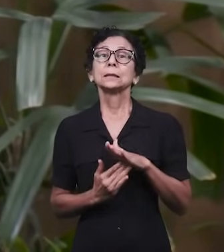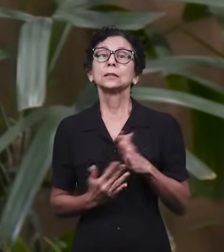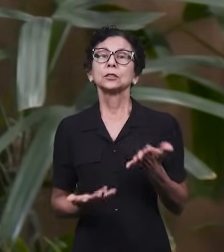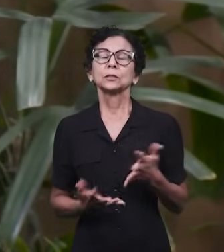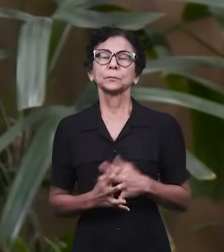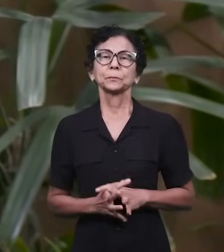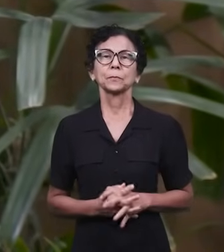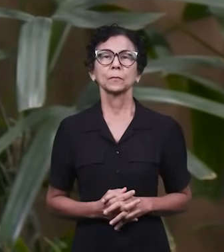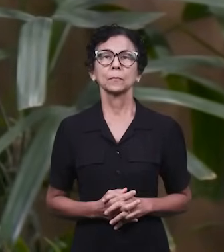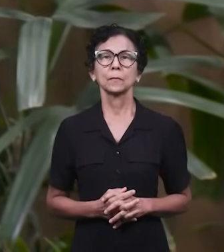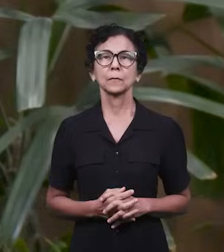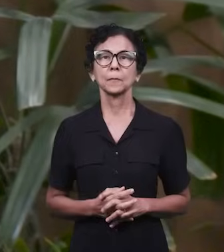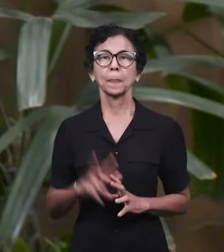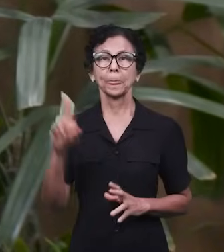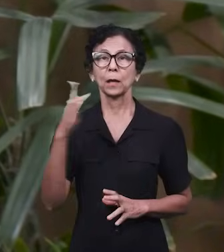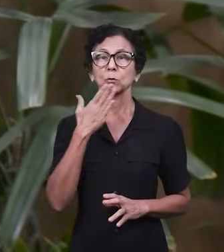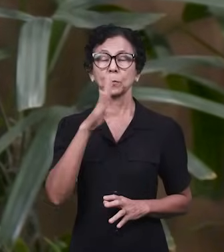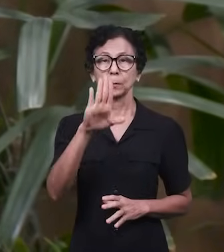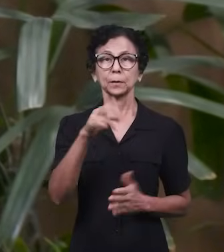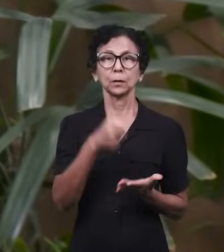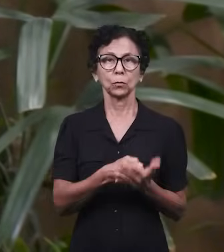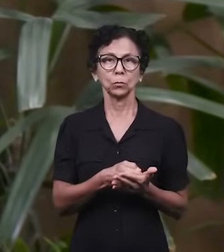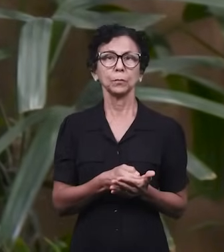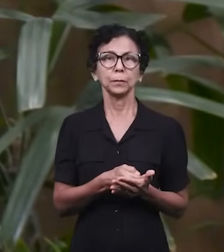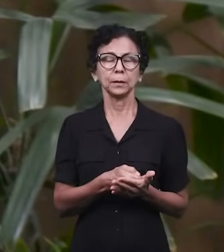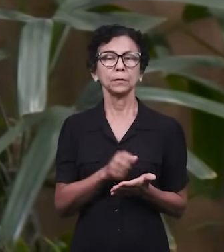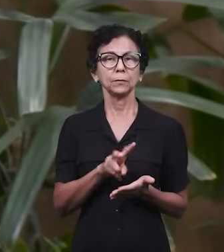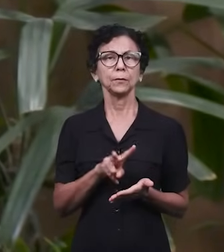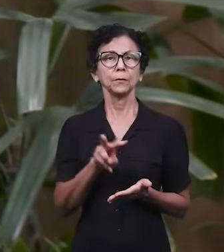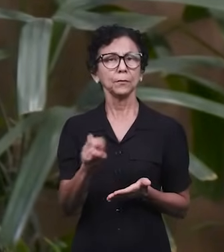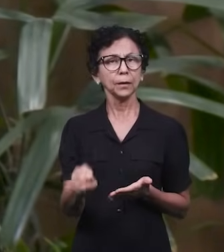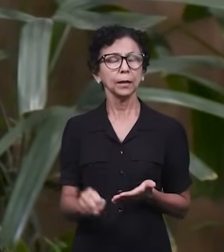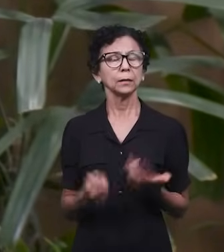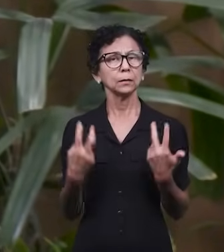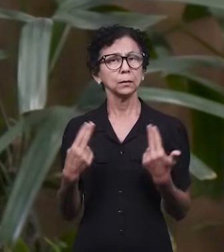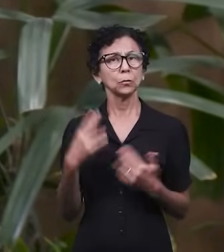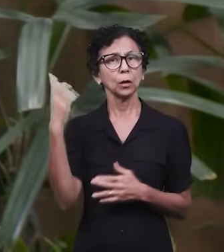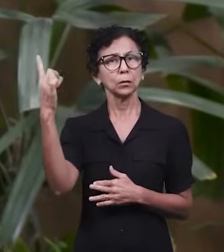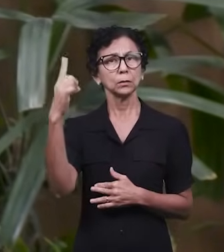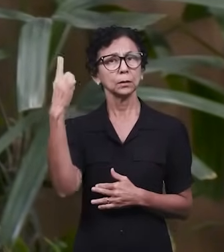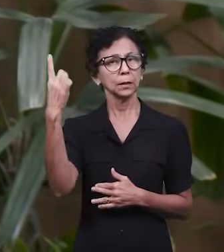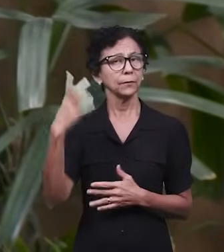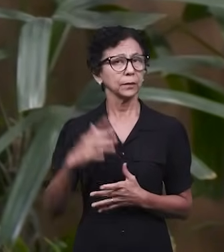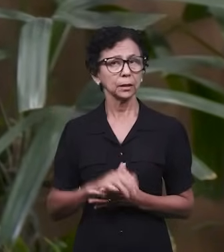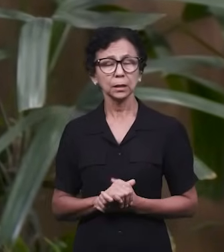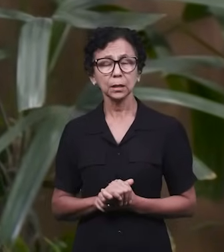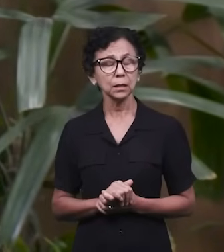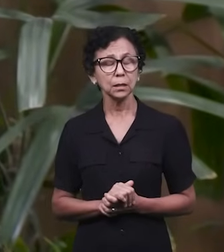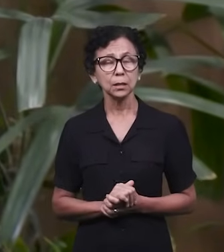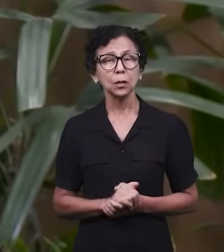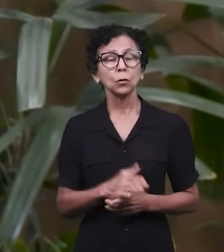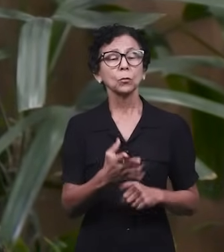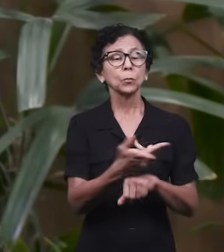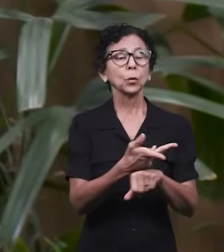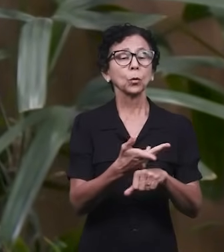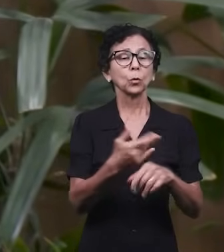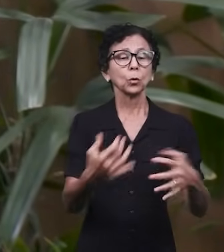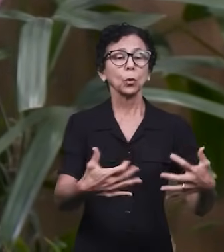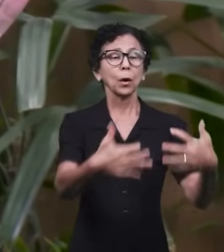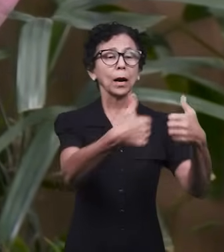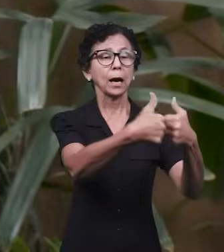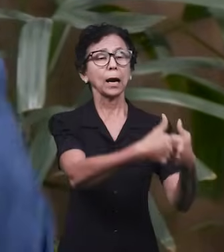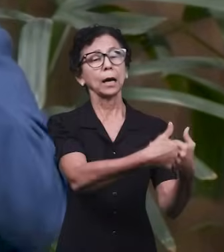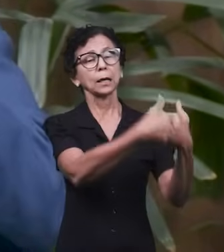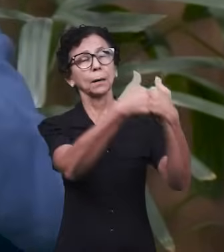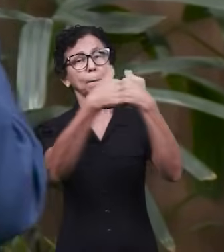cumprir. E ele vai cumprir como foi com Davi quando recuperou a arca. Você vai se pôr por detrás das amoreiras. Davi